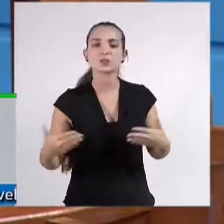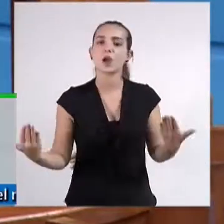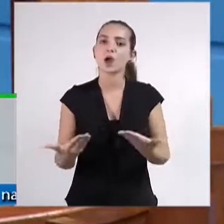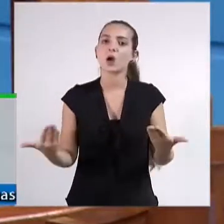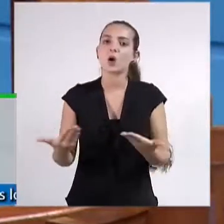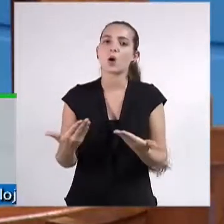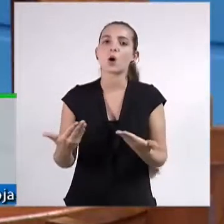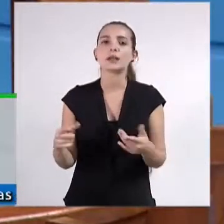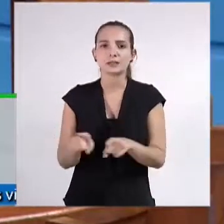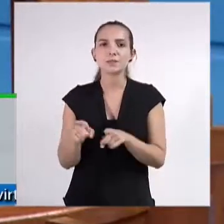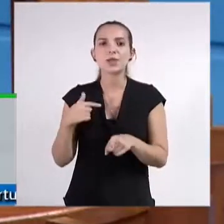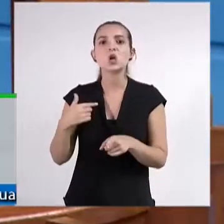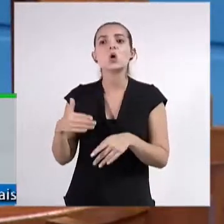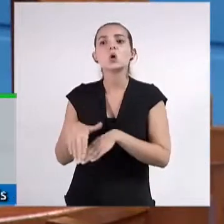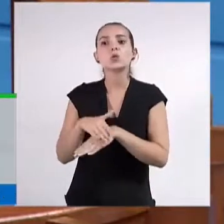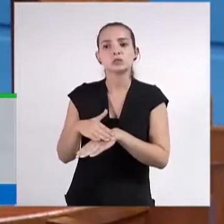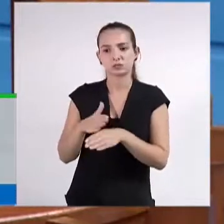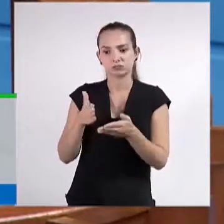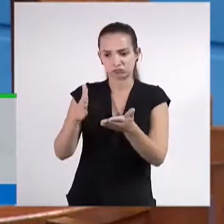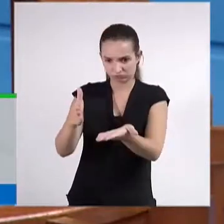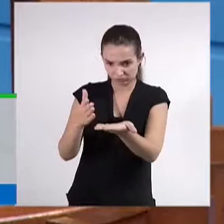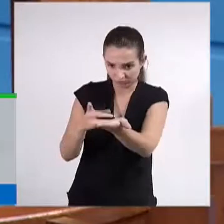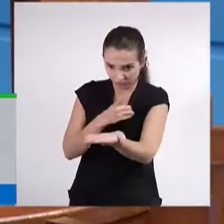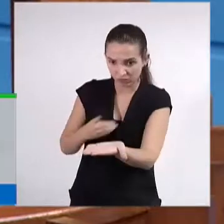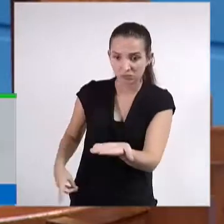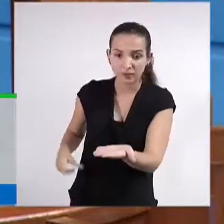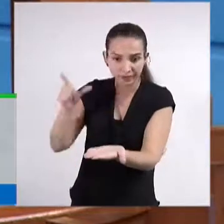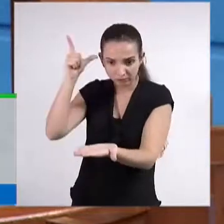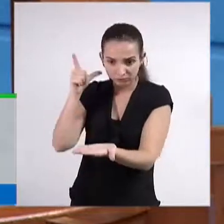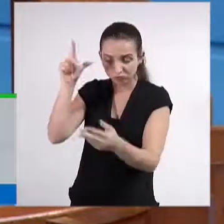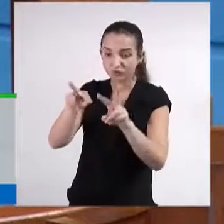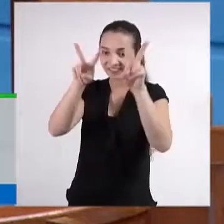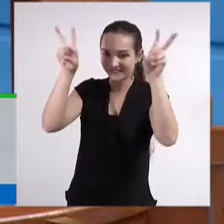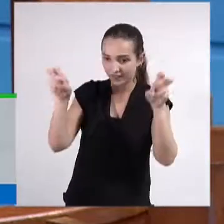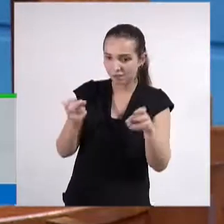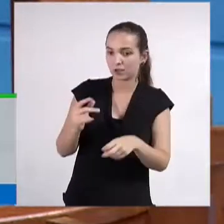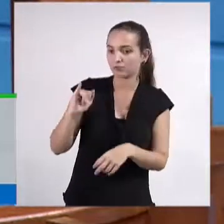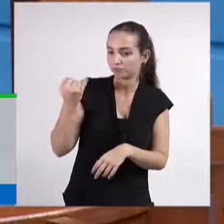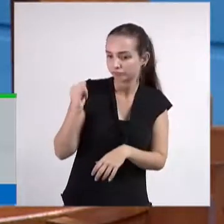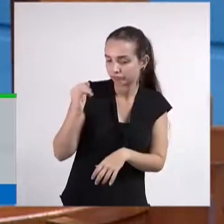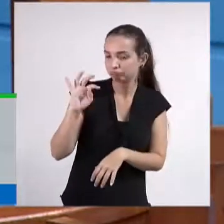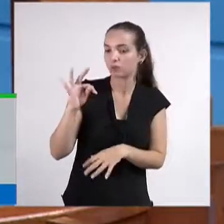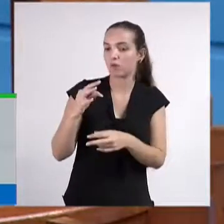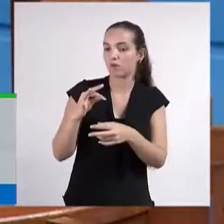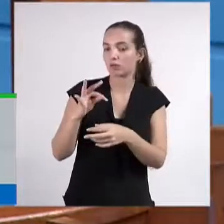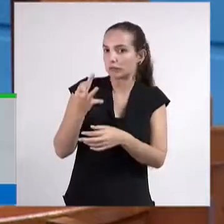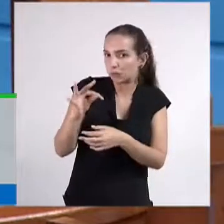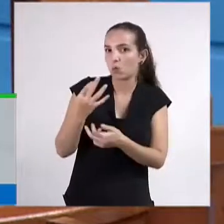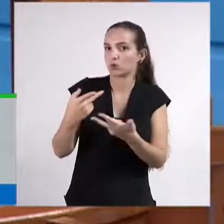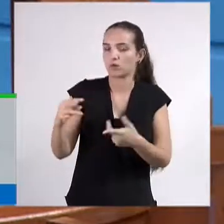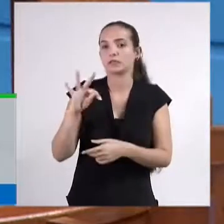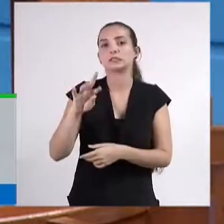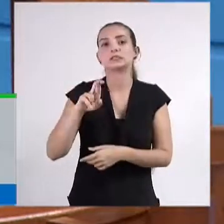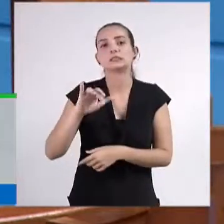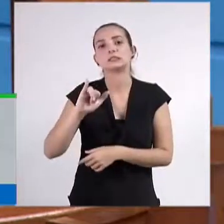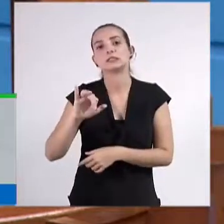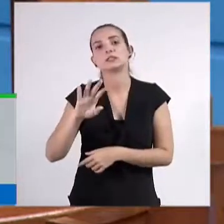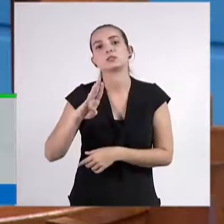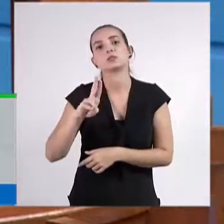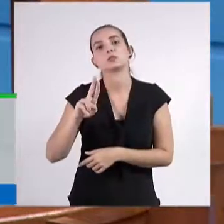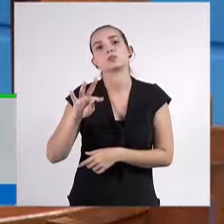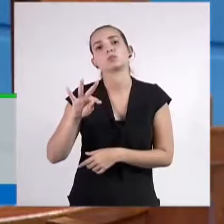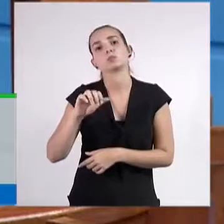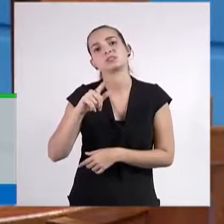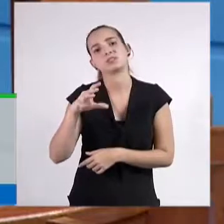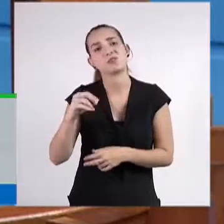com o deputado Lídio Lopes também, dessa questão da tributação. Vossa Excelência tem razão. É a mesma